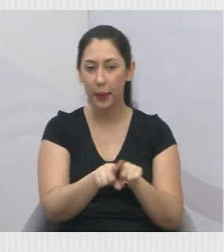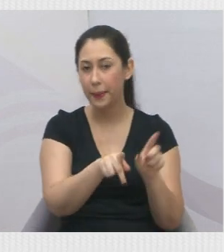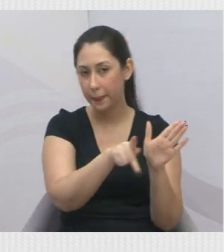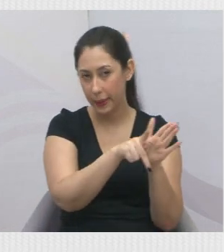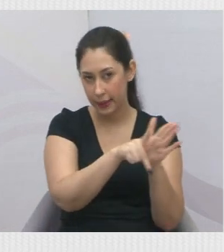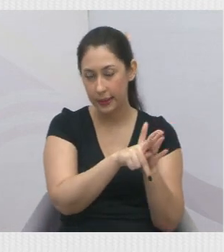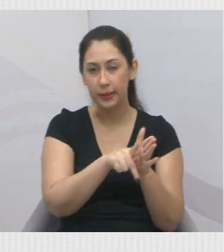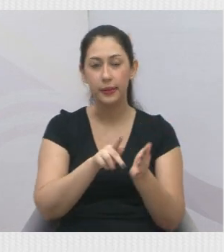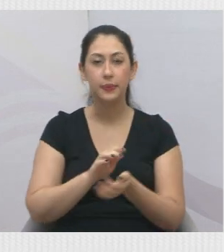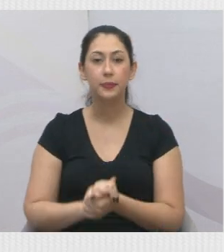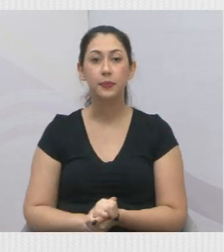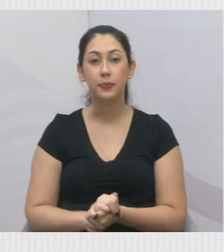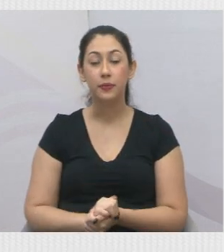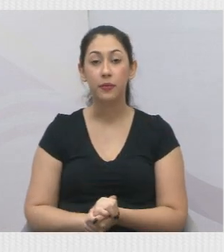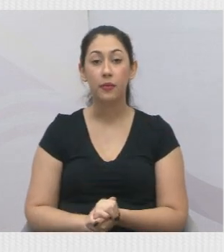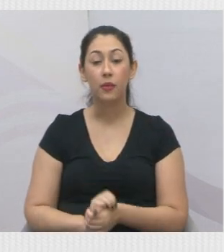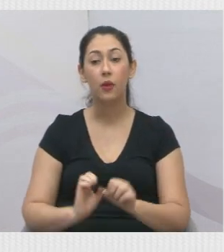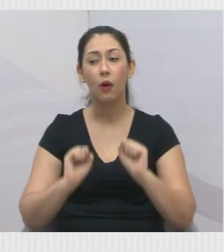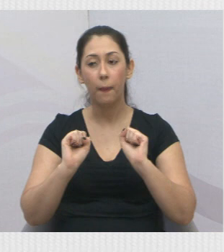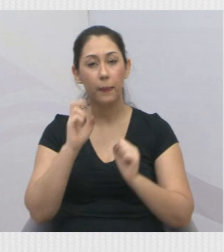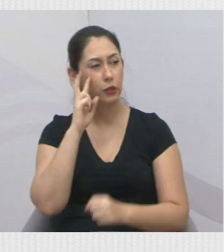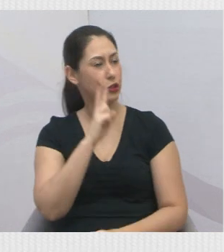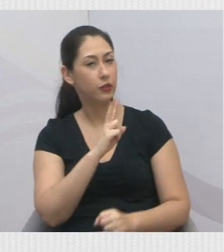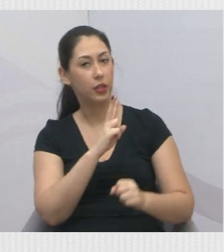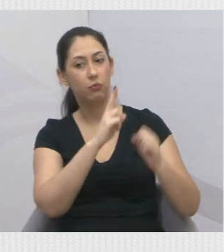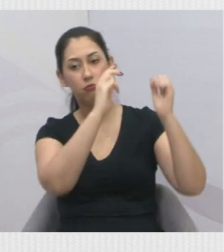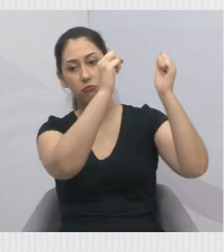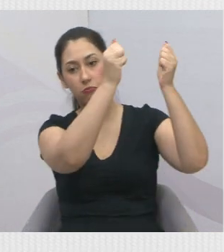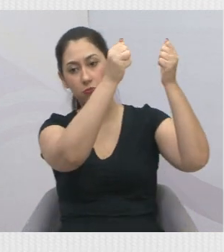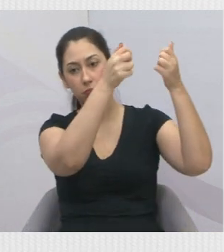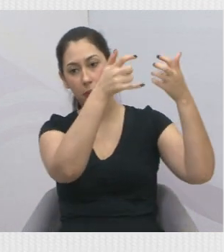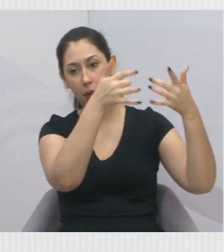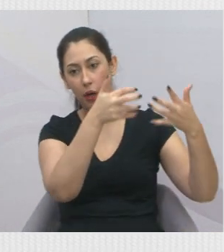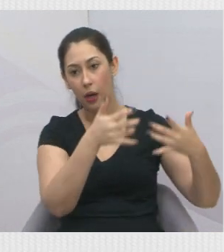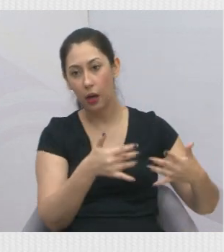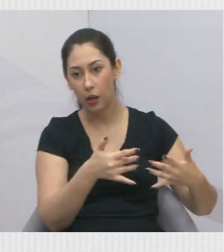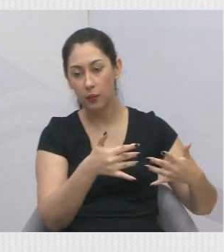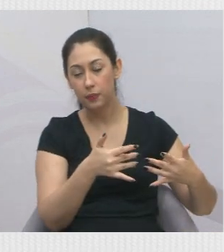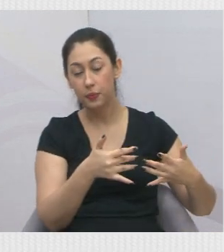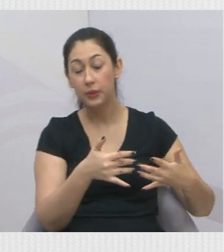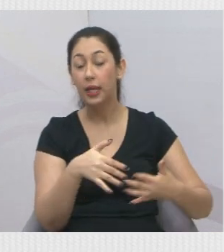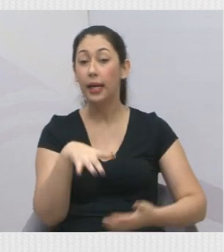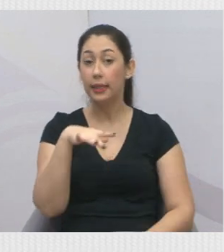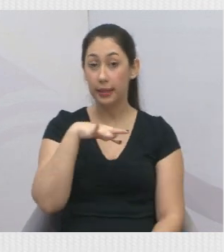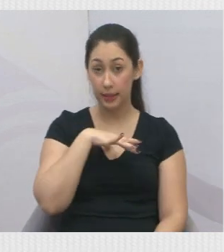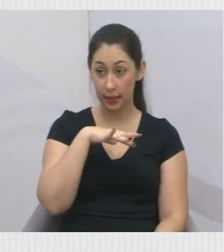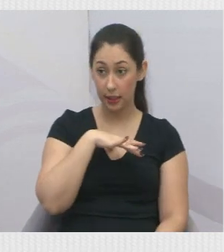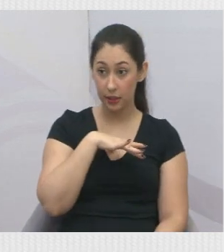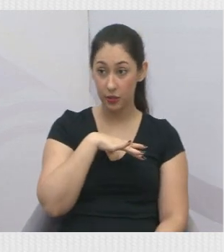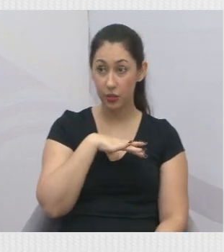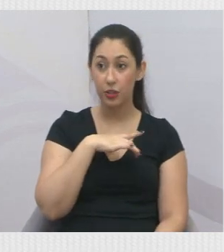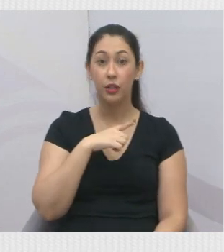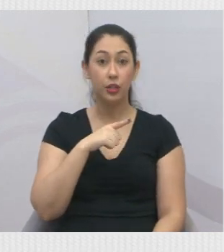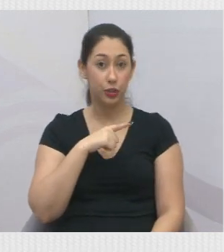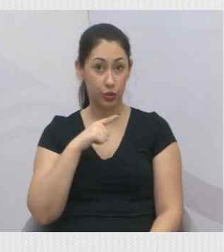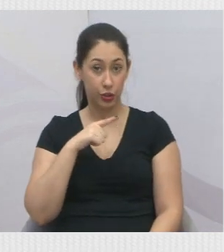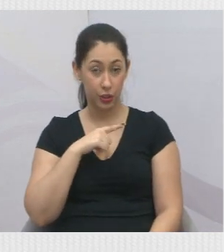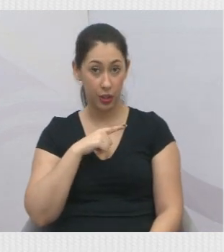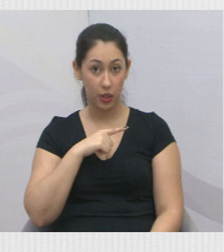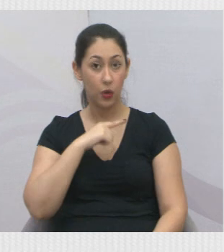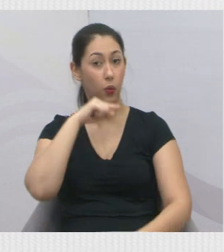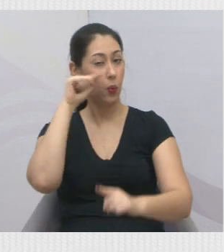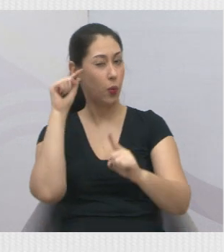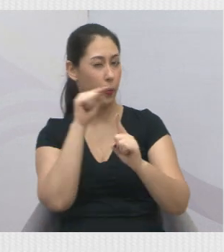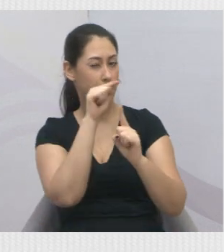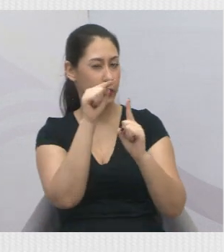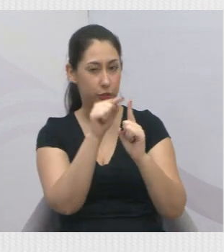receita. Como vocês podem ver, agora aberto todos os valores, o município, pela meta que foi aprovada por vocês, vereadores, aqui nessa